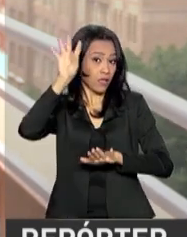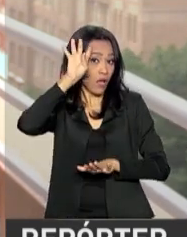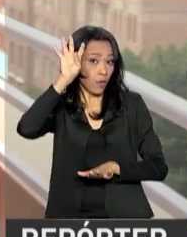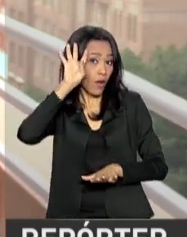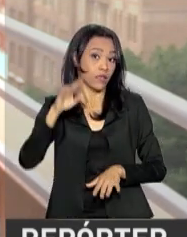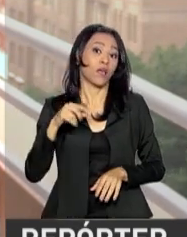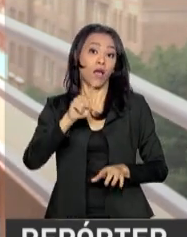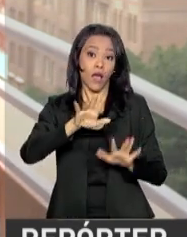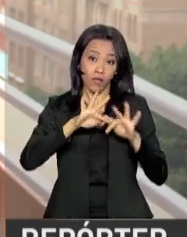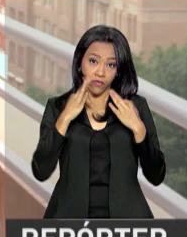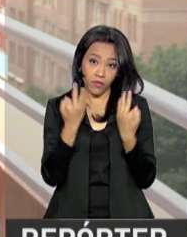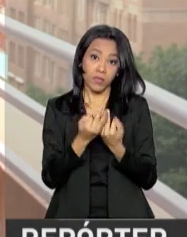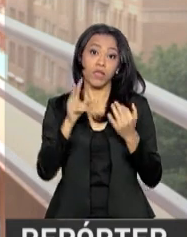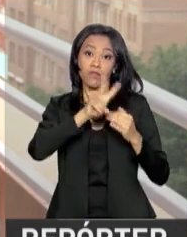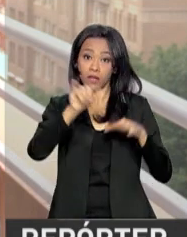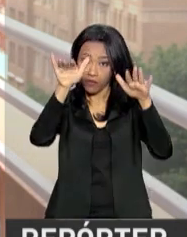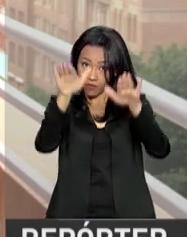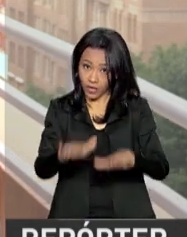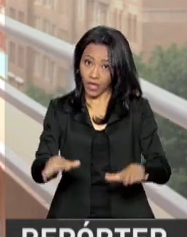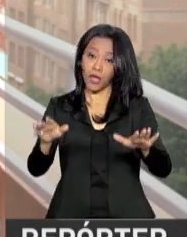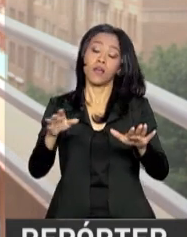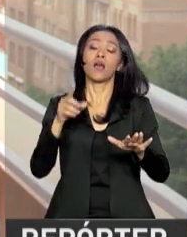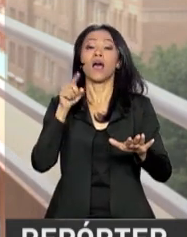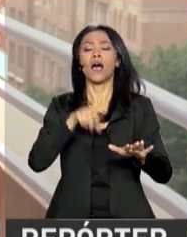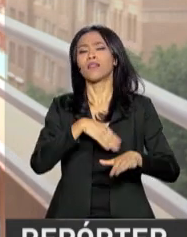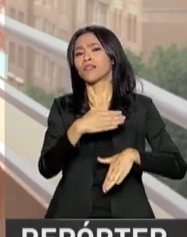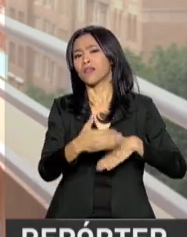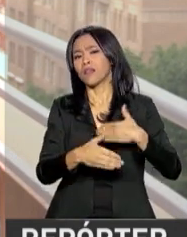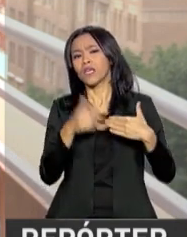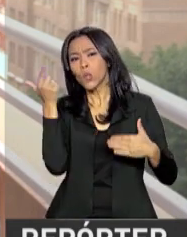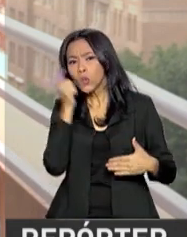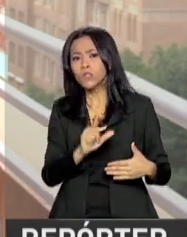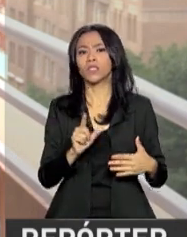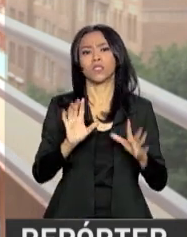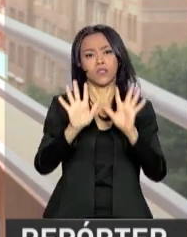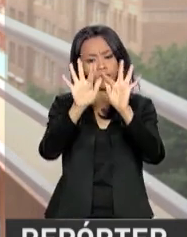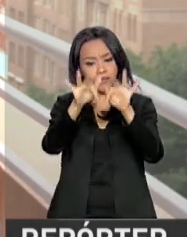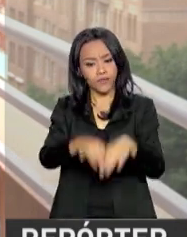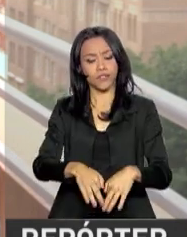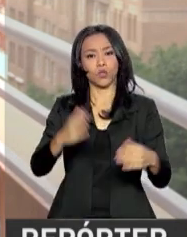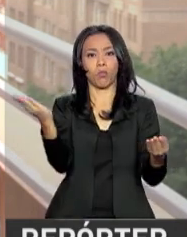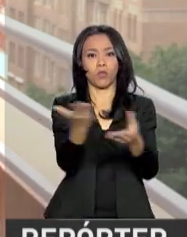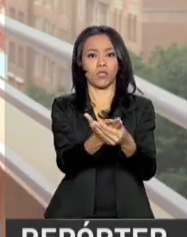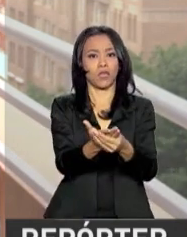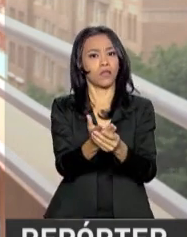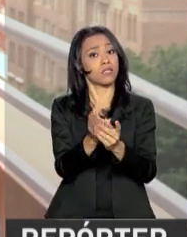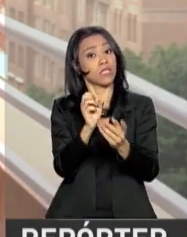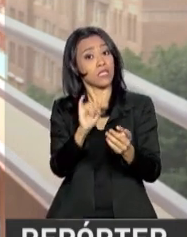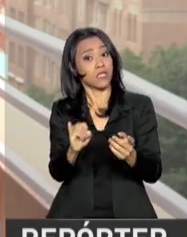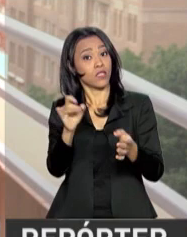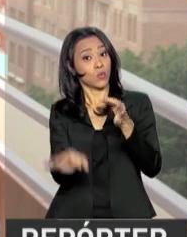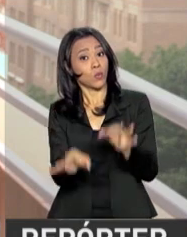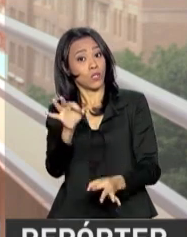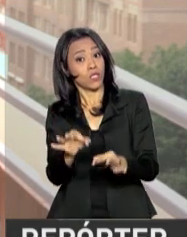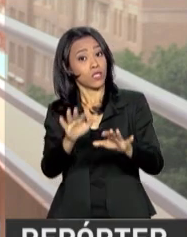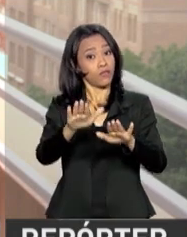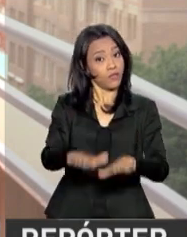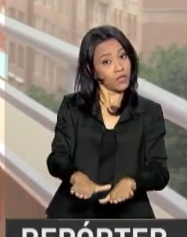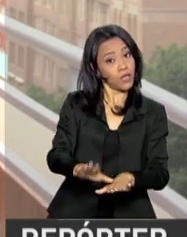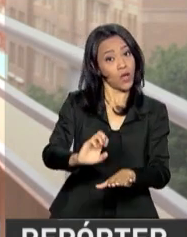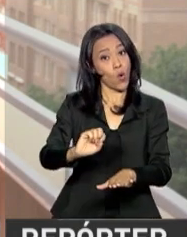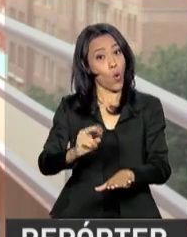família deve ficar nos estados unidos até que o processo dela seja finalizado ea justiça decida se ela pode ficar no país